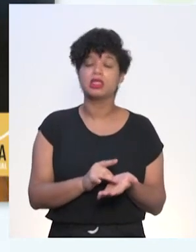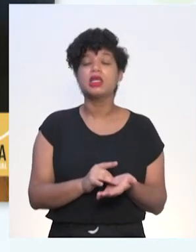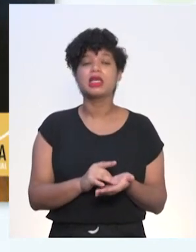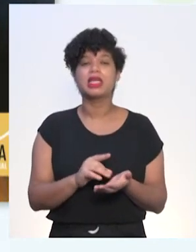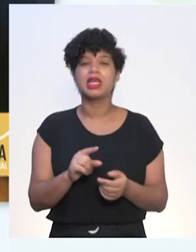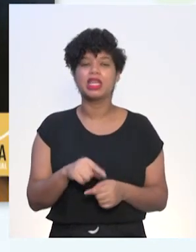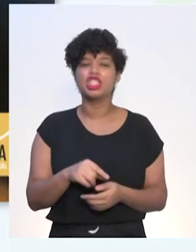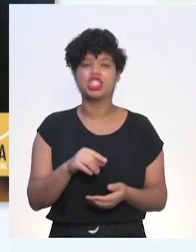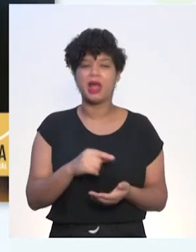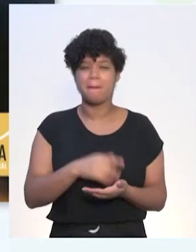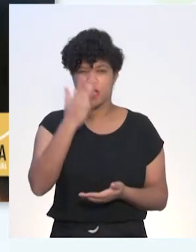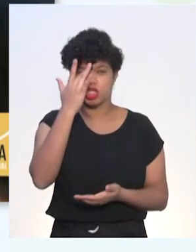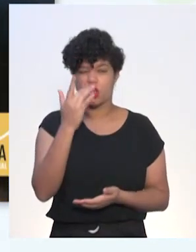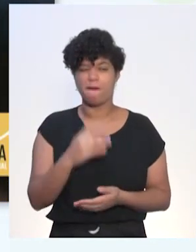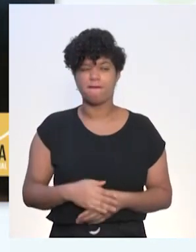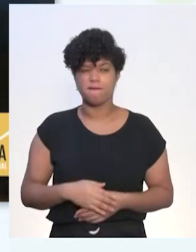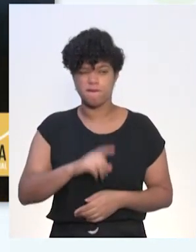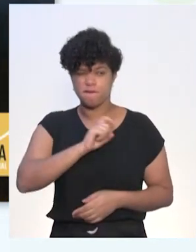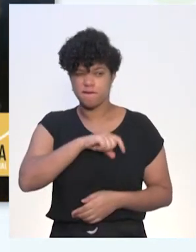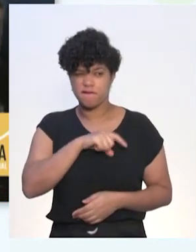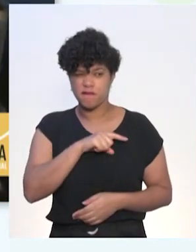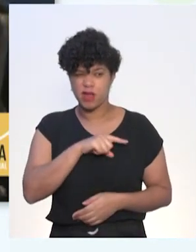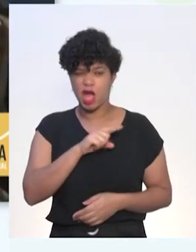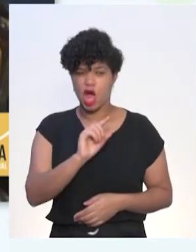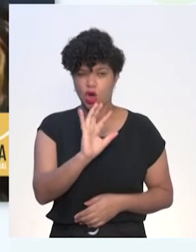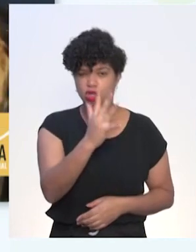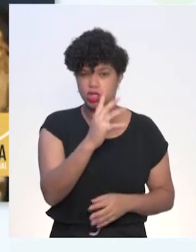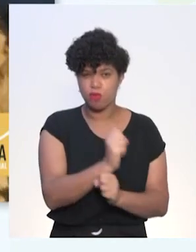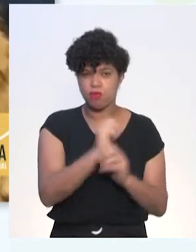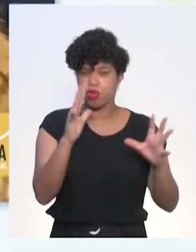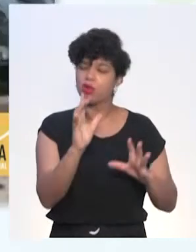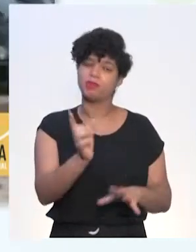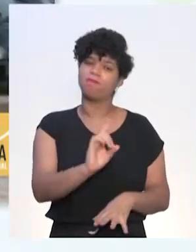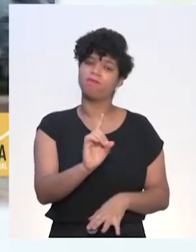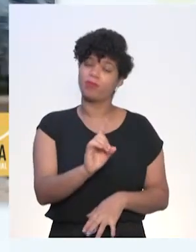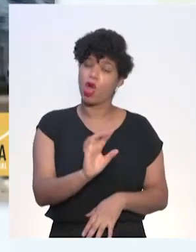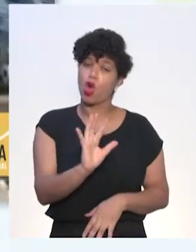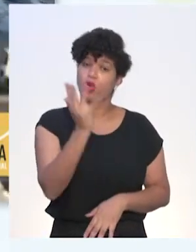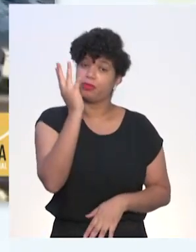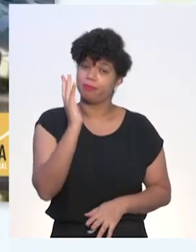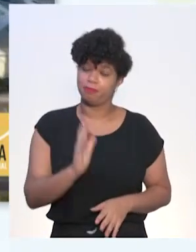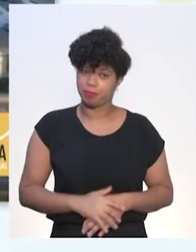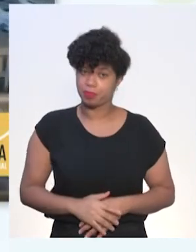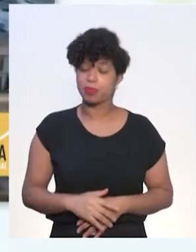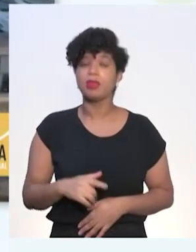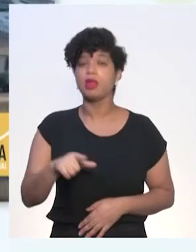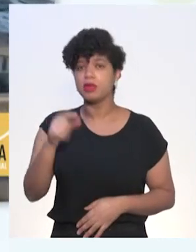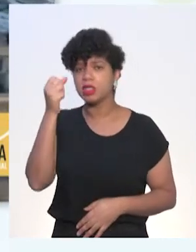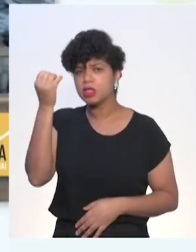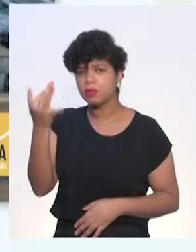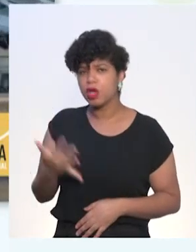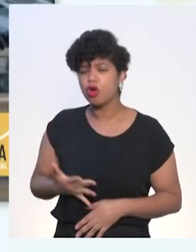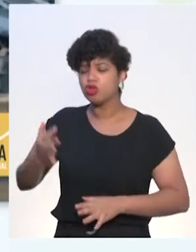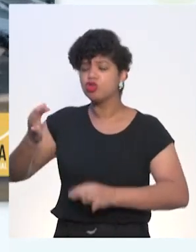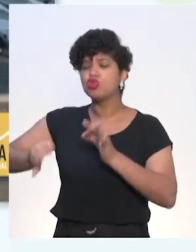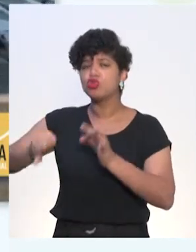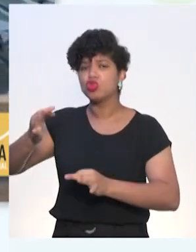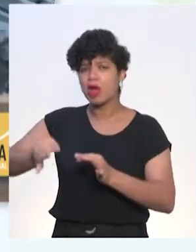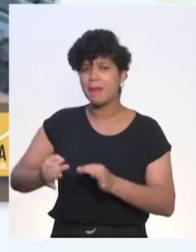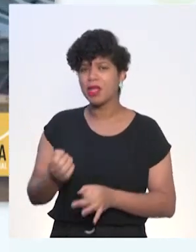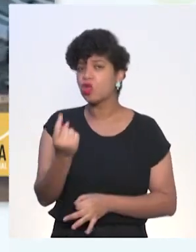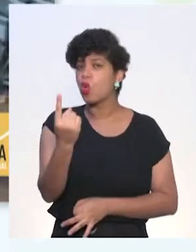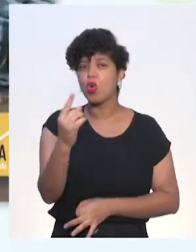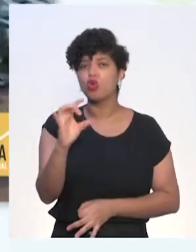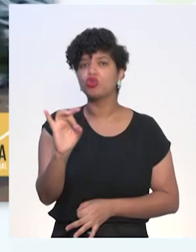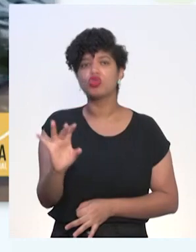pode ter sido de fato o acidente Adriana esse julgamento que você mencionou é só um do Oi gente